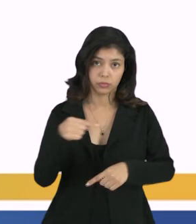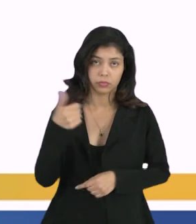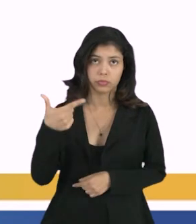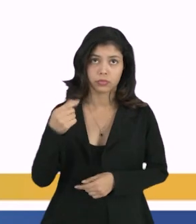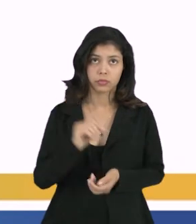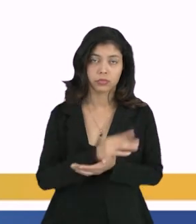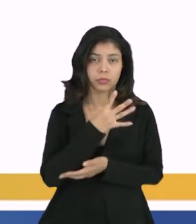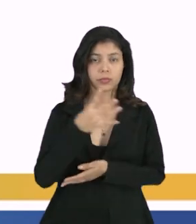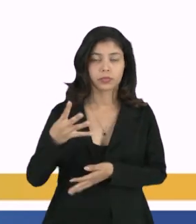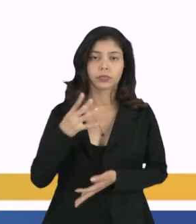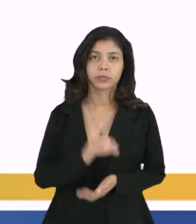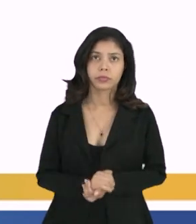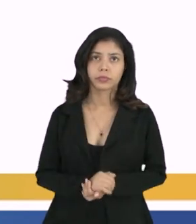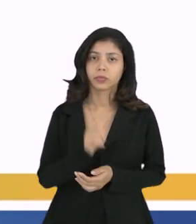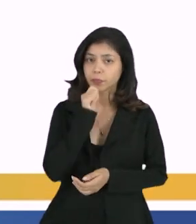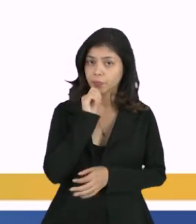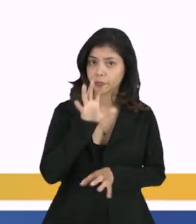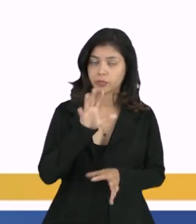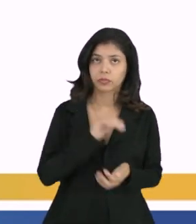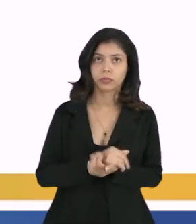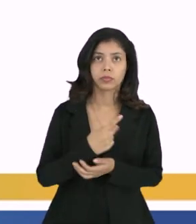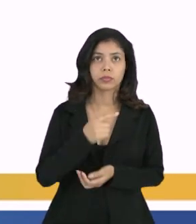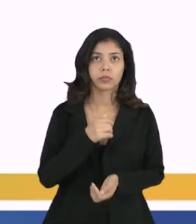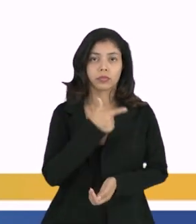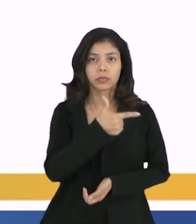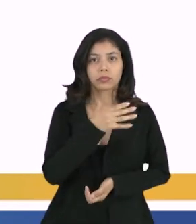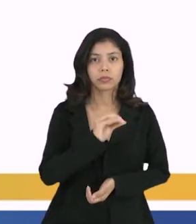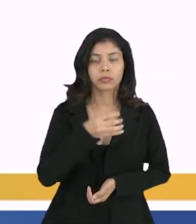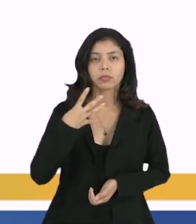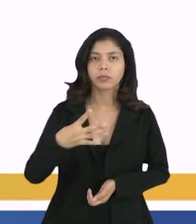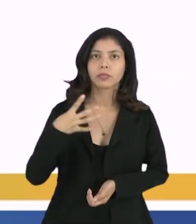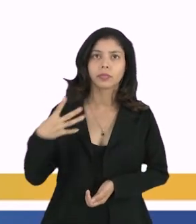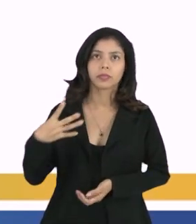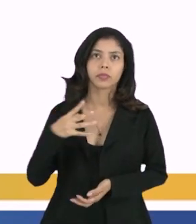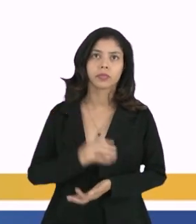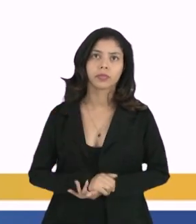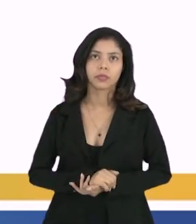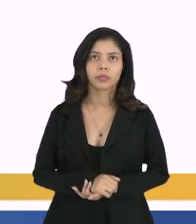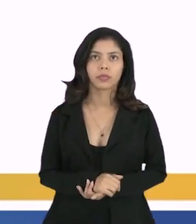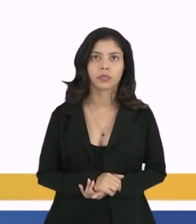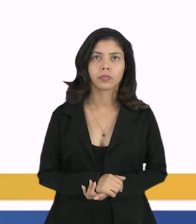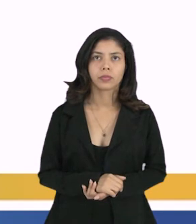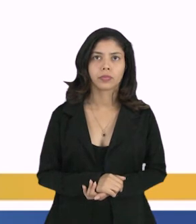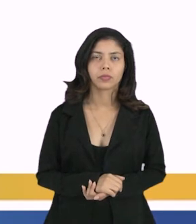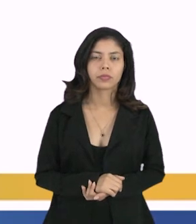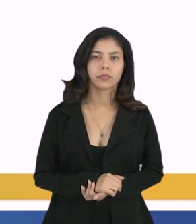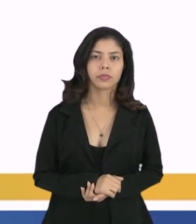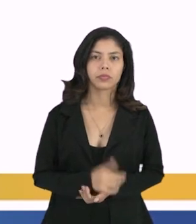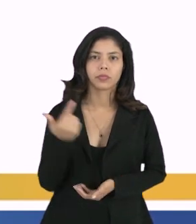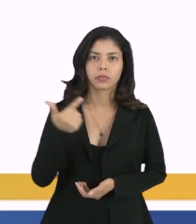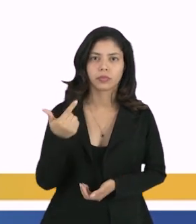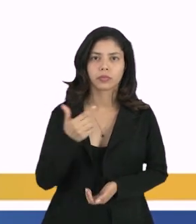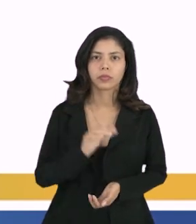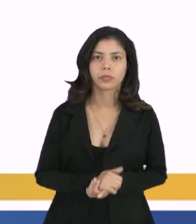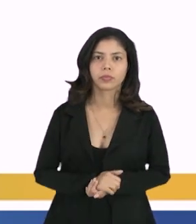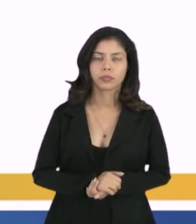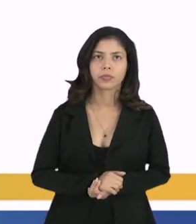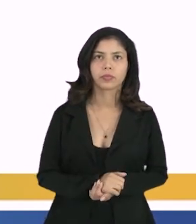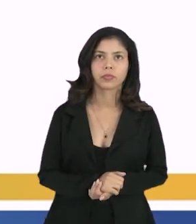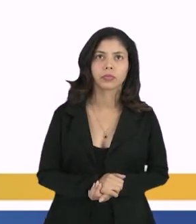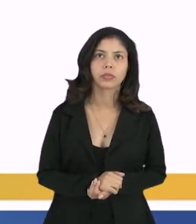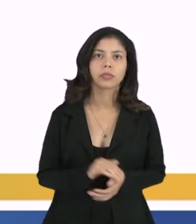dá 44. Logo, o par ordenado 20, primeira componente, 44, segunda componente, é